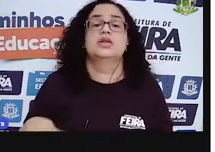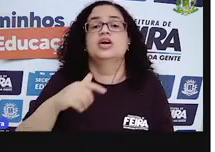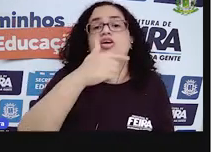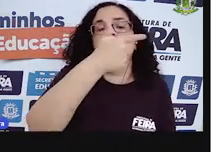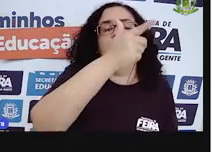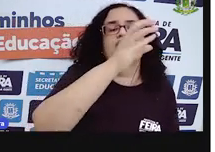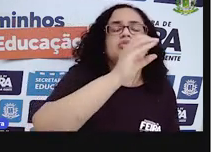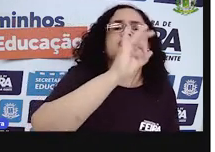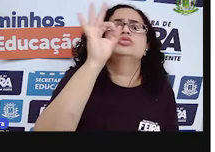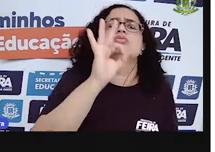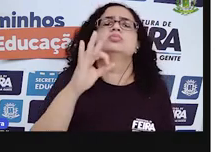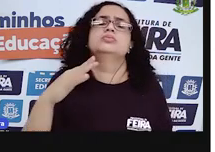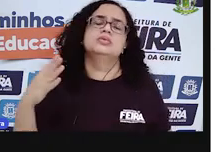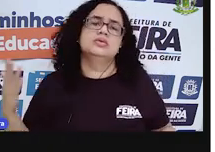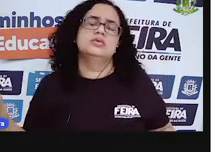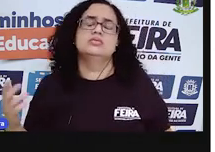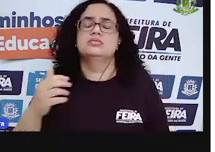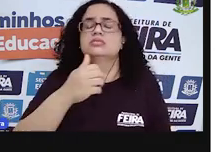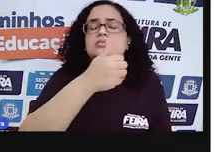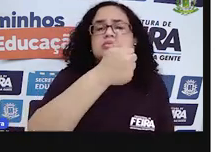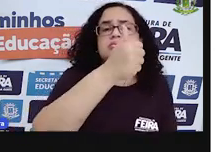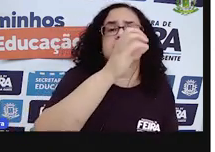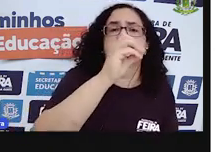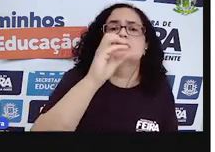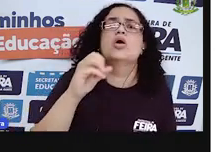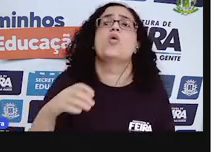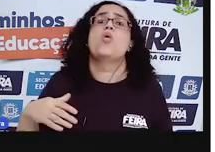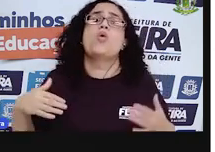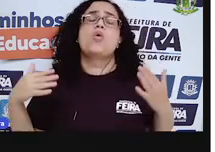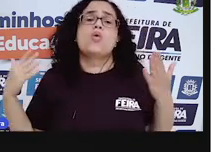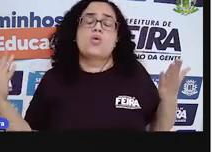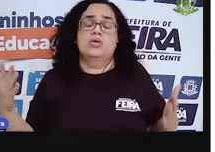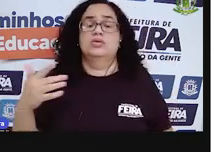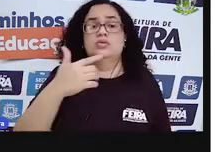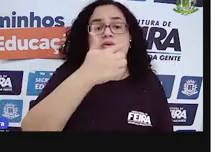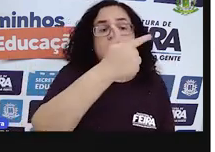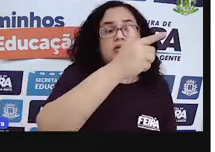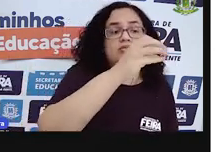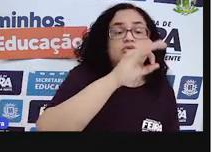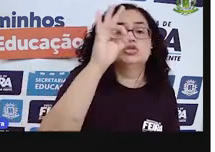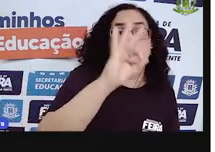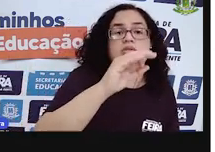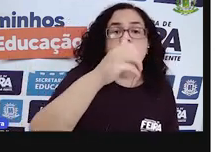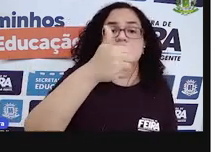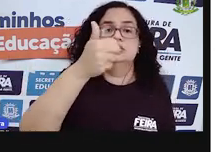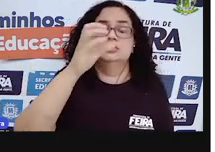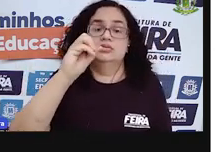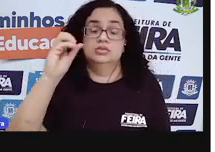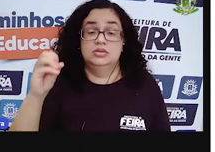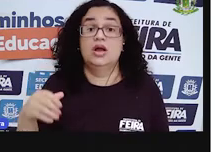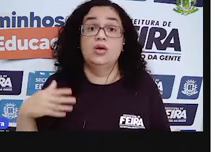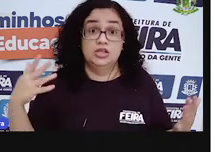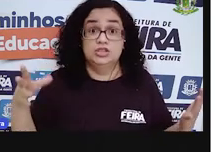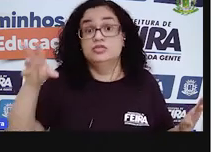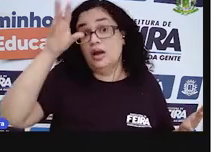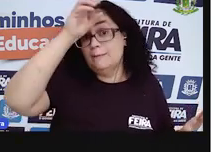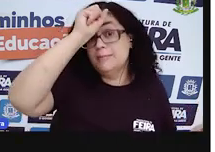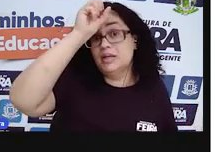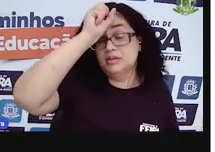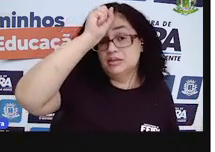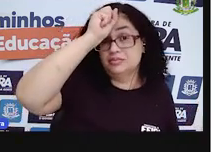a vinte por cento de 100 Quanto é vinte por cento de 100 é esse cálculo que a gente vai aprender